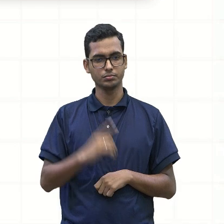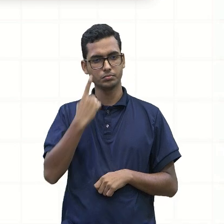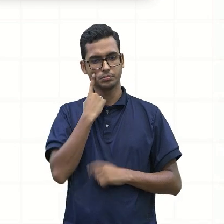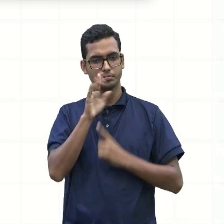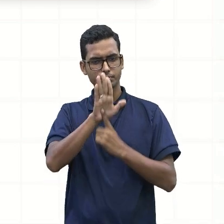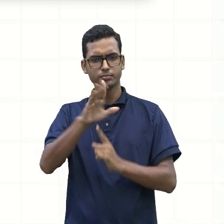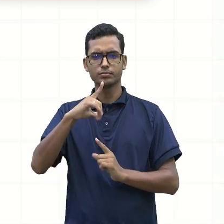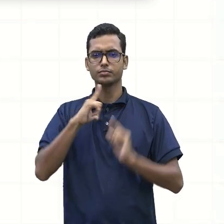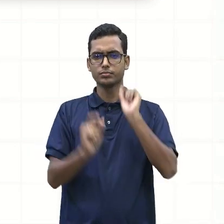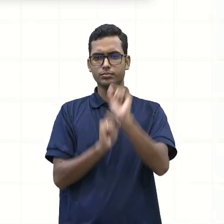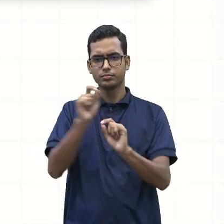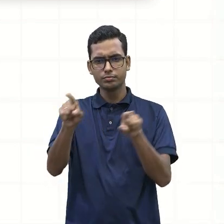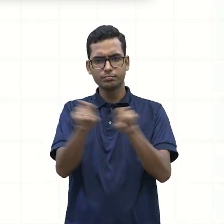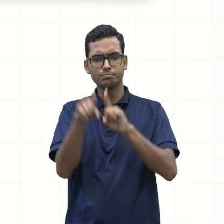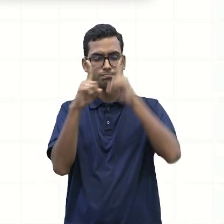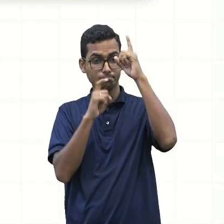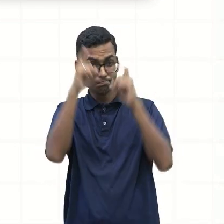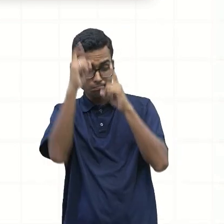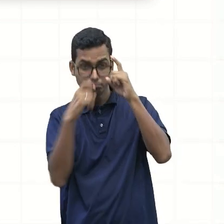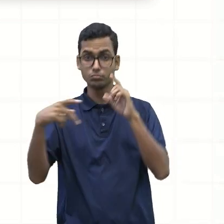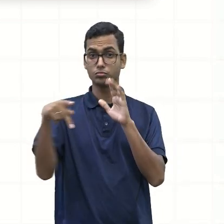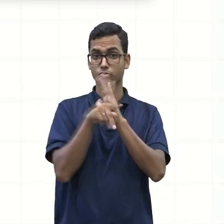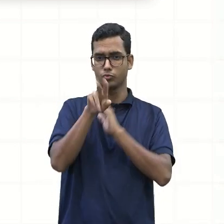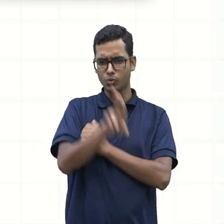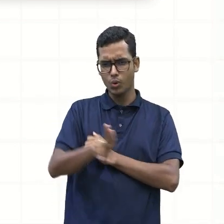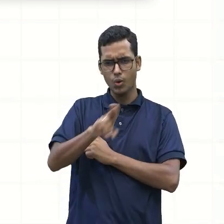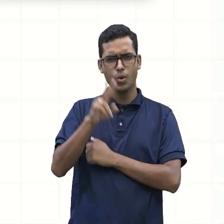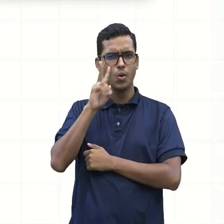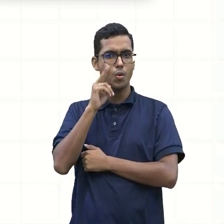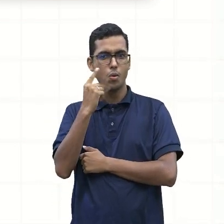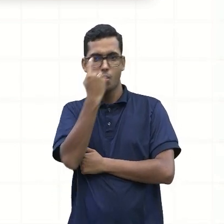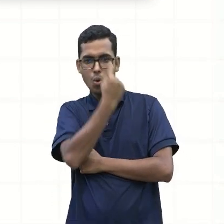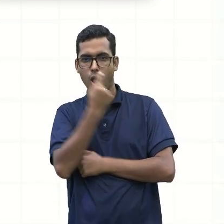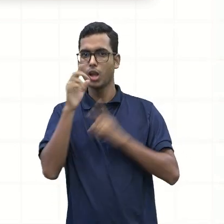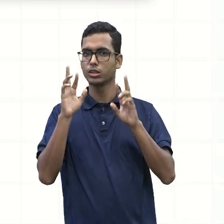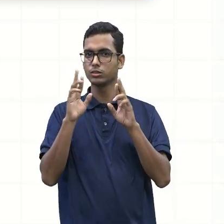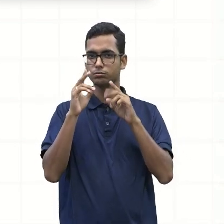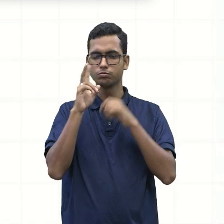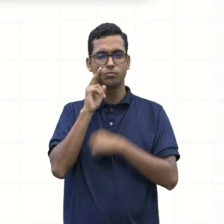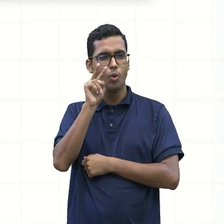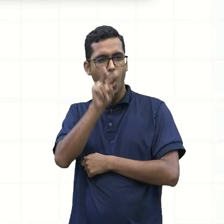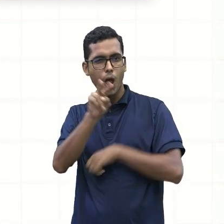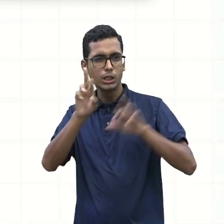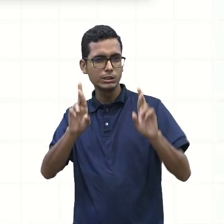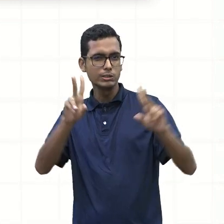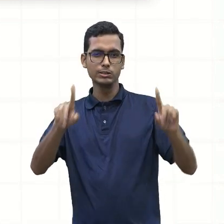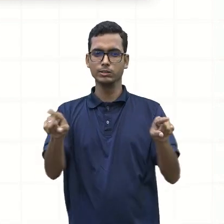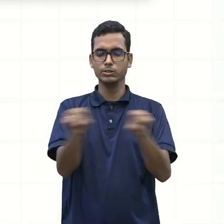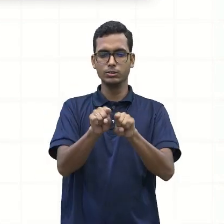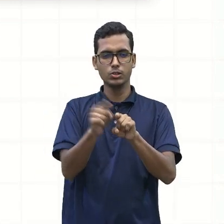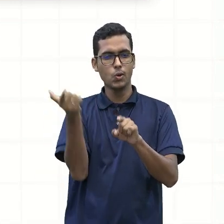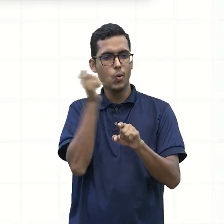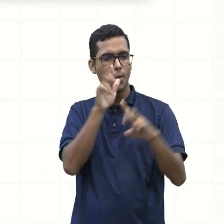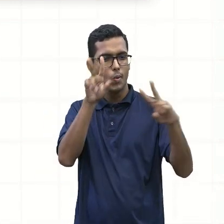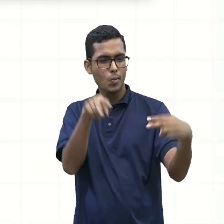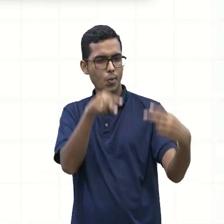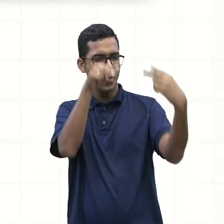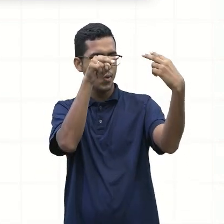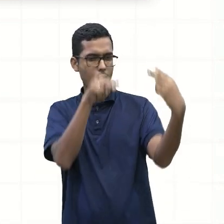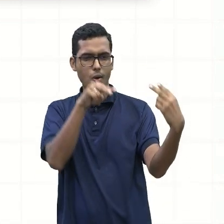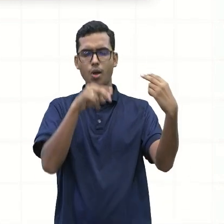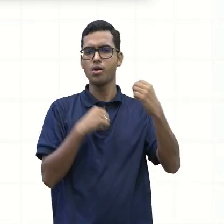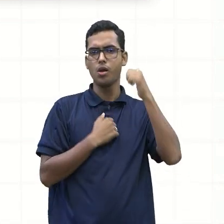expressões pelo próprio rosto, né, com olhares diferenciados, para que eles pudessem conquistar as